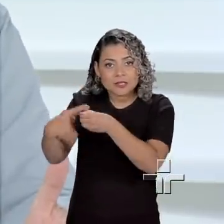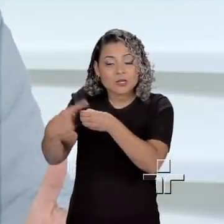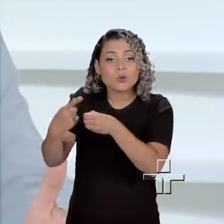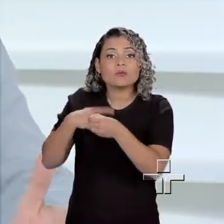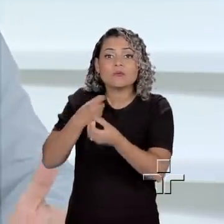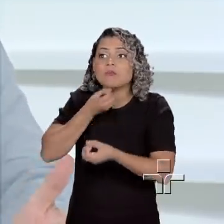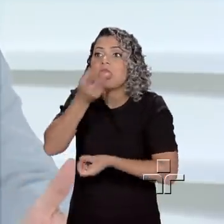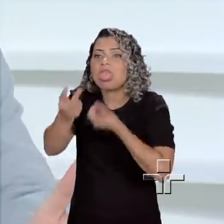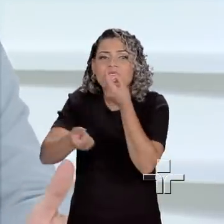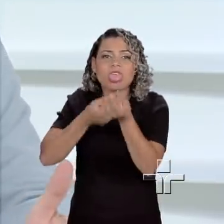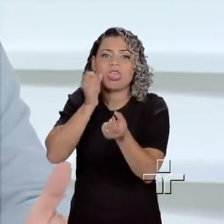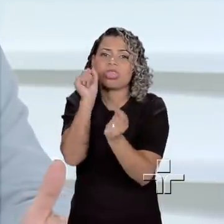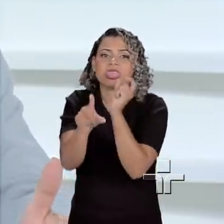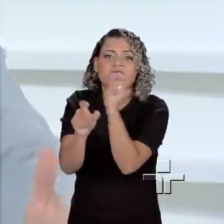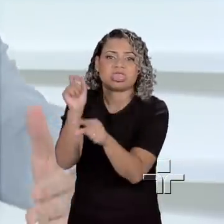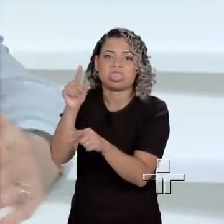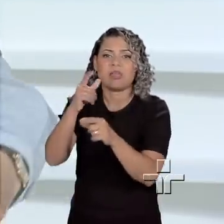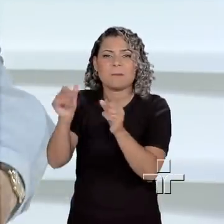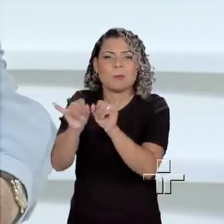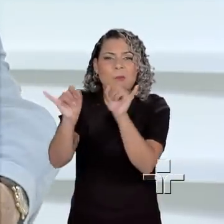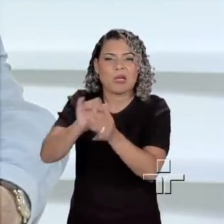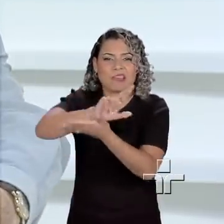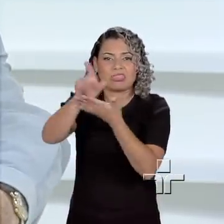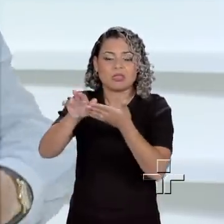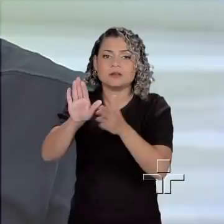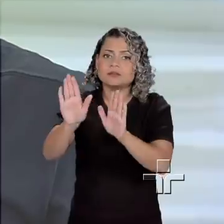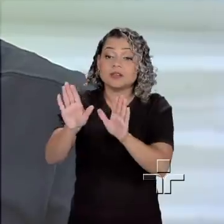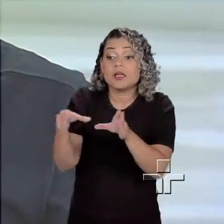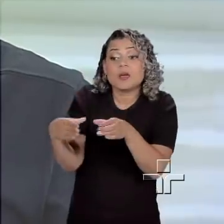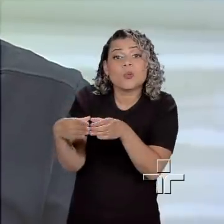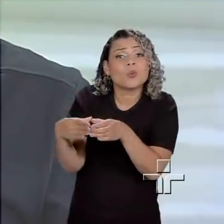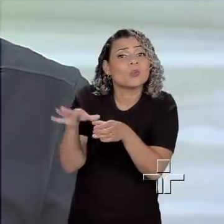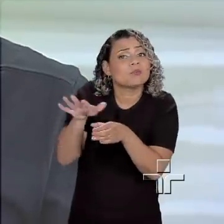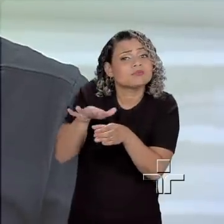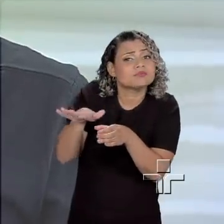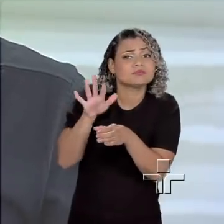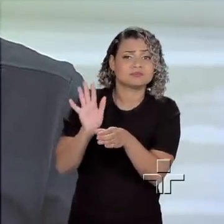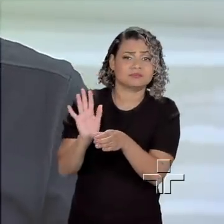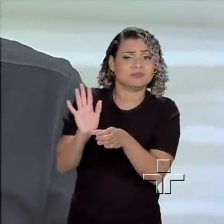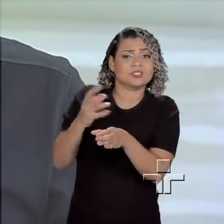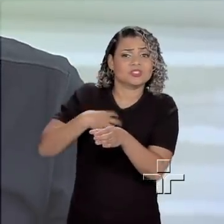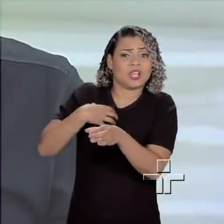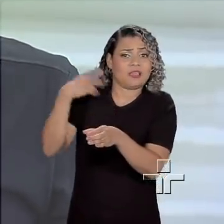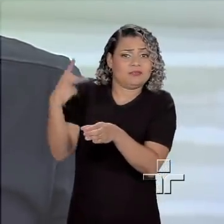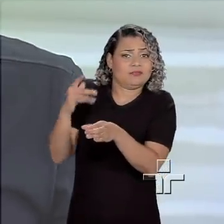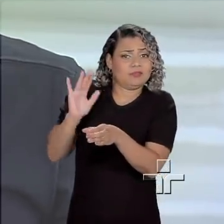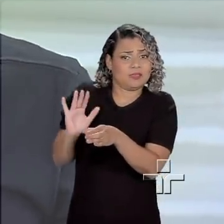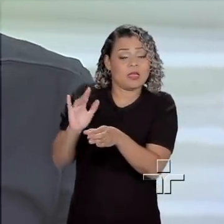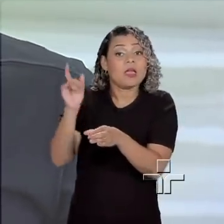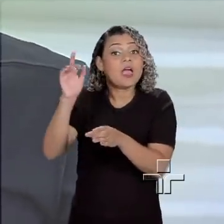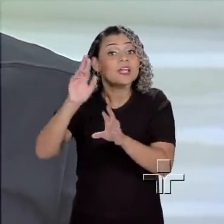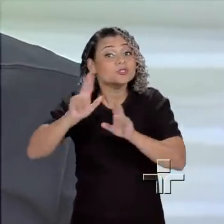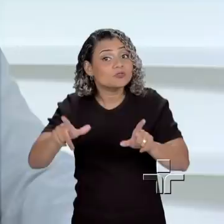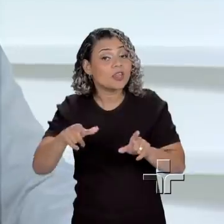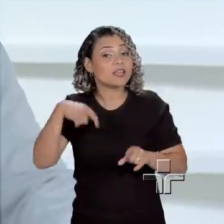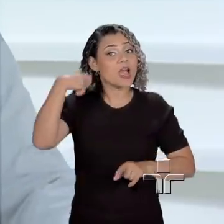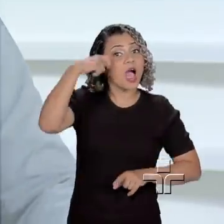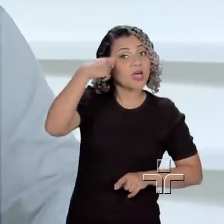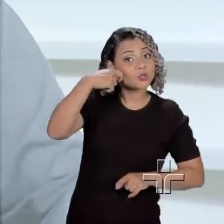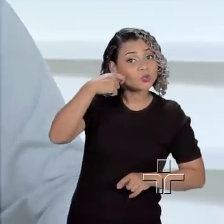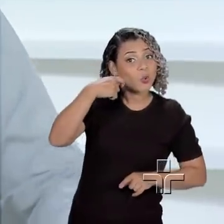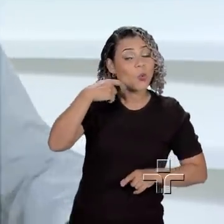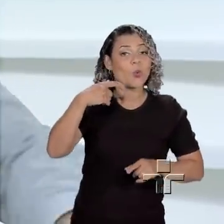coisas que não estavam voltadas a eles. Isso. Eles estavam falando entre si. Então, essa diferença entre ator e plateia é que confundiu